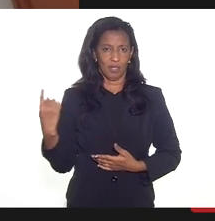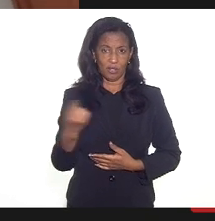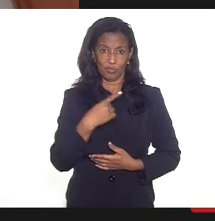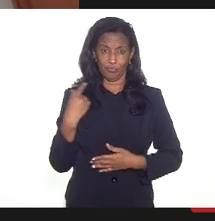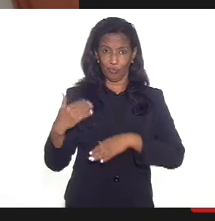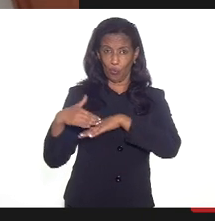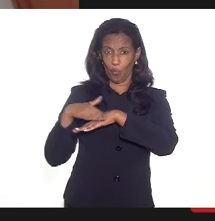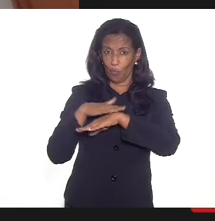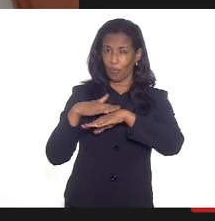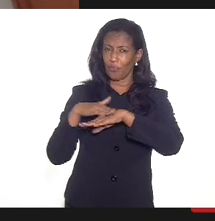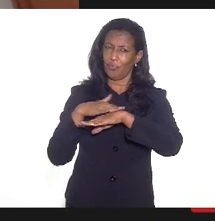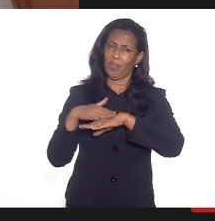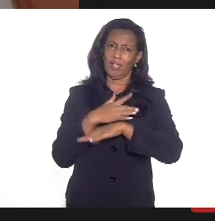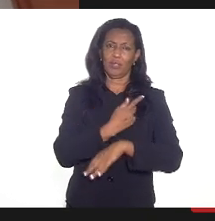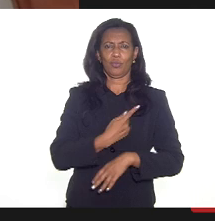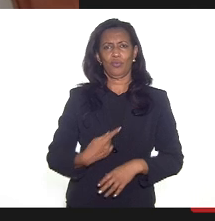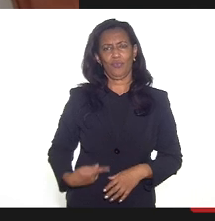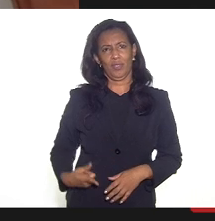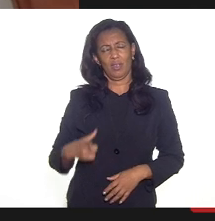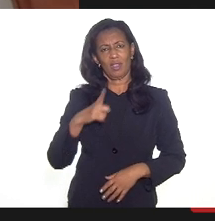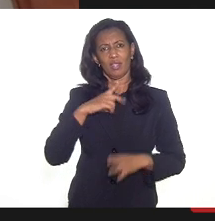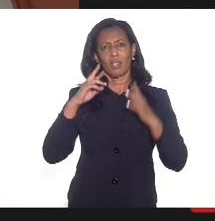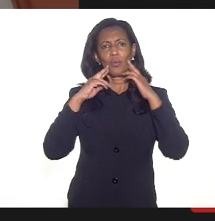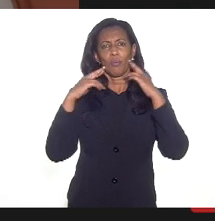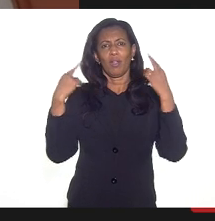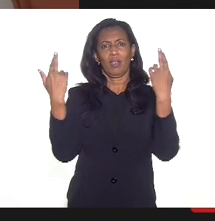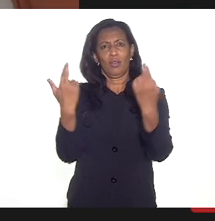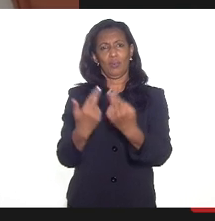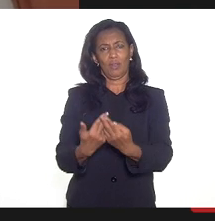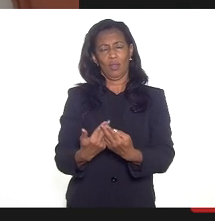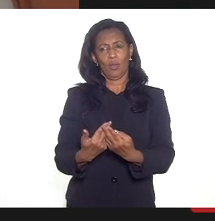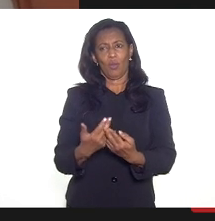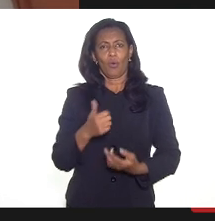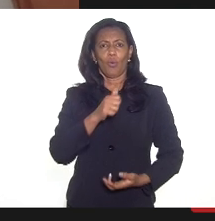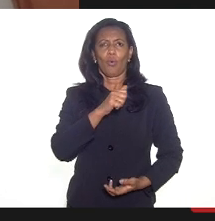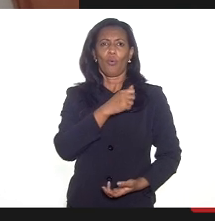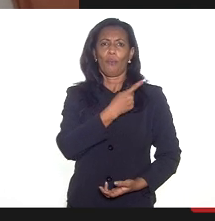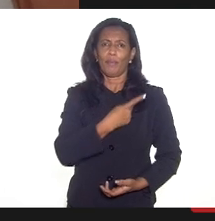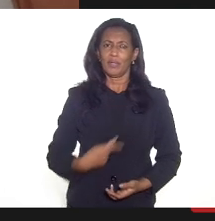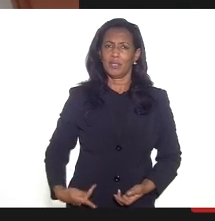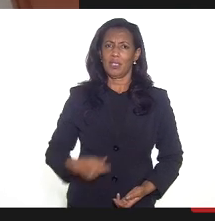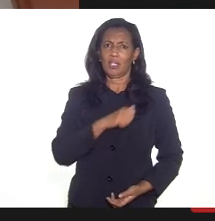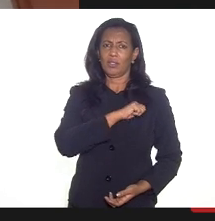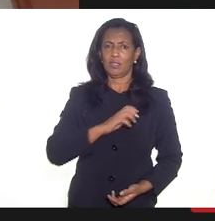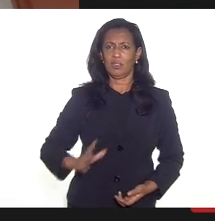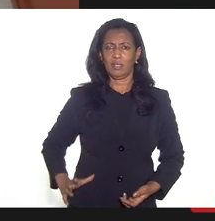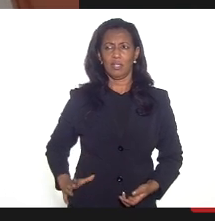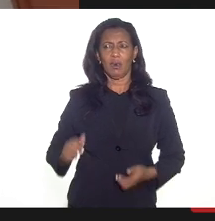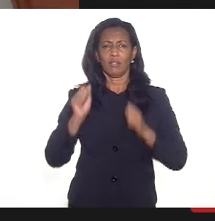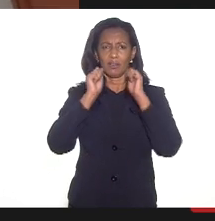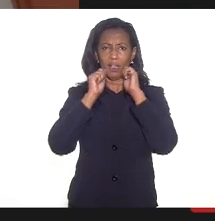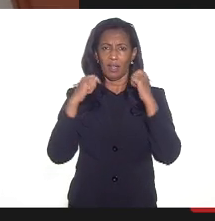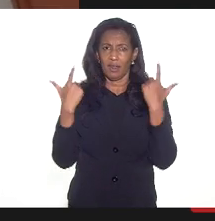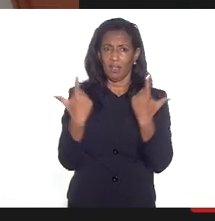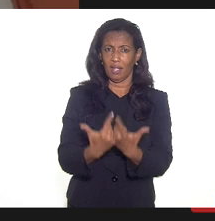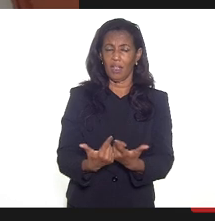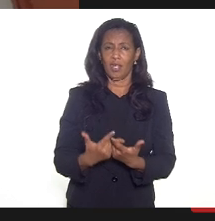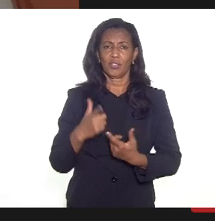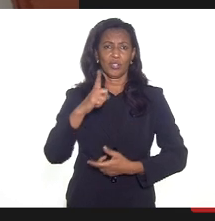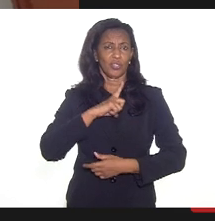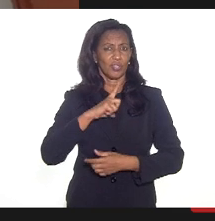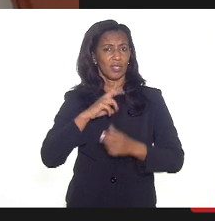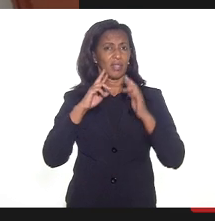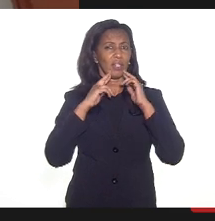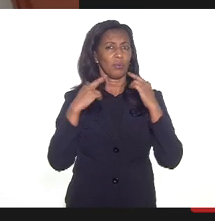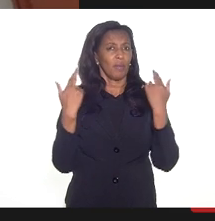converse com esse governador, tenha uma audiência com a presidência da ALERJ, a Comissão de Defesa de Mulheres da ALERJ, que a gente tenha uma